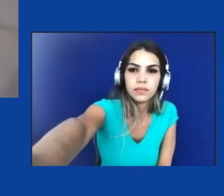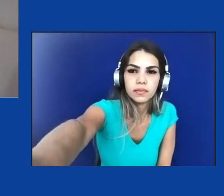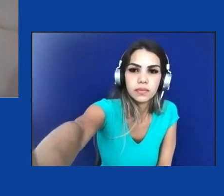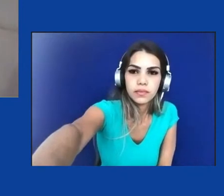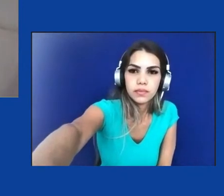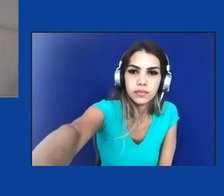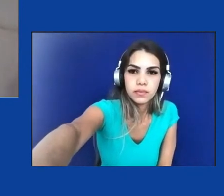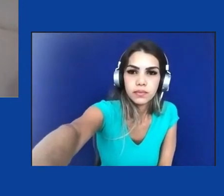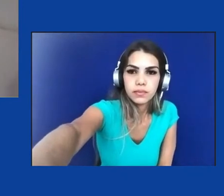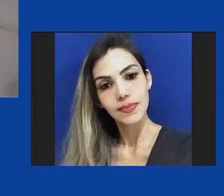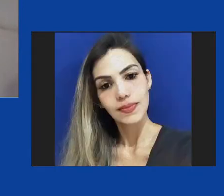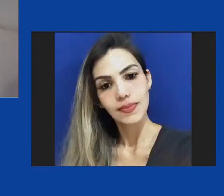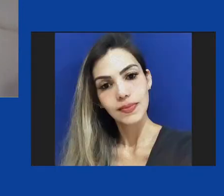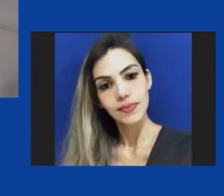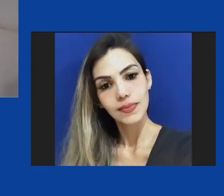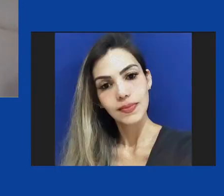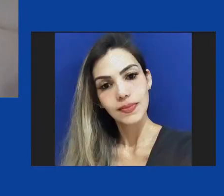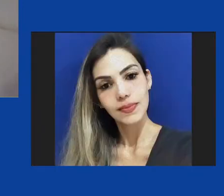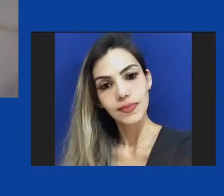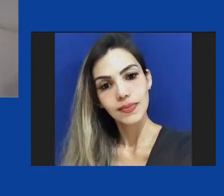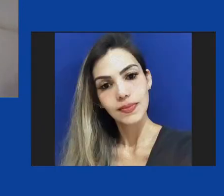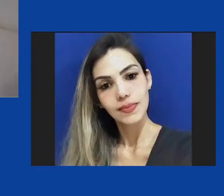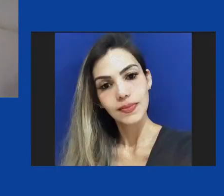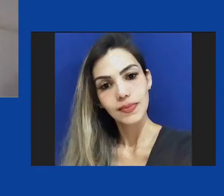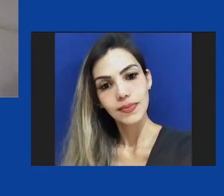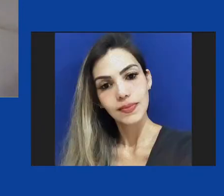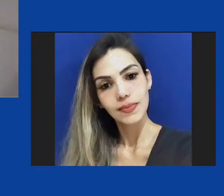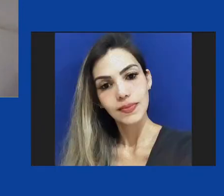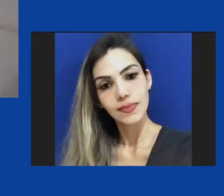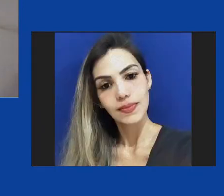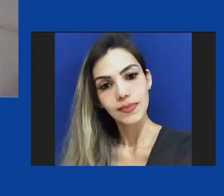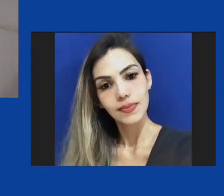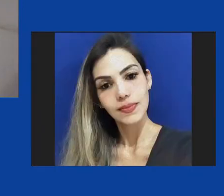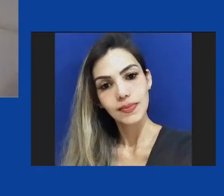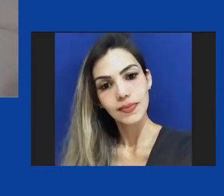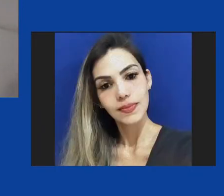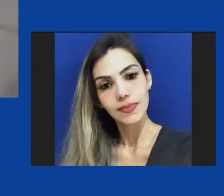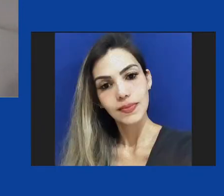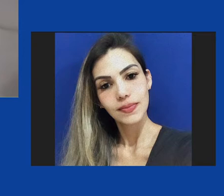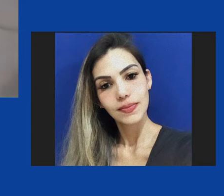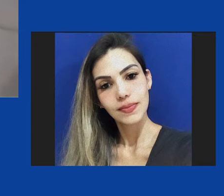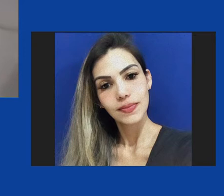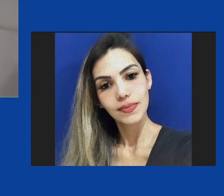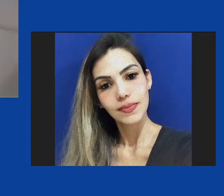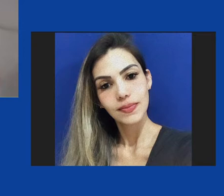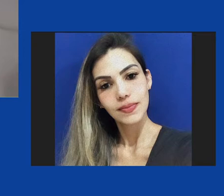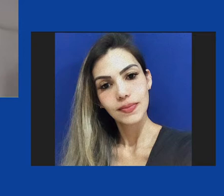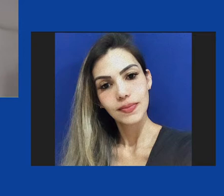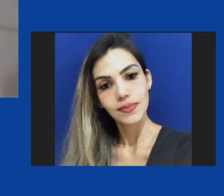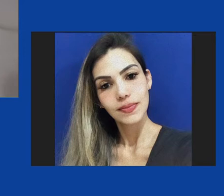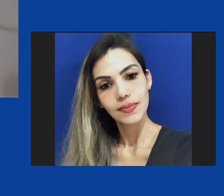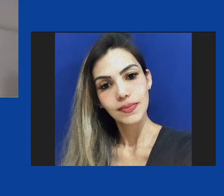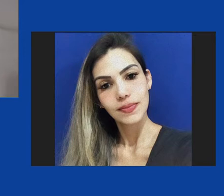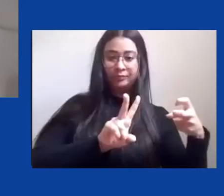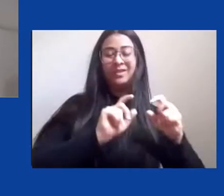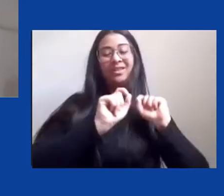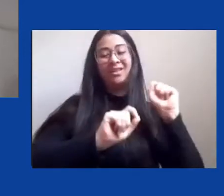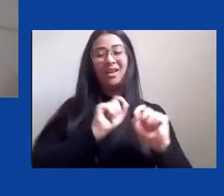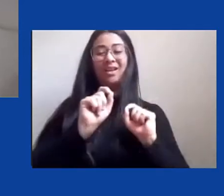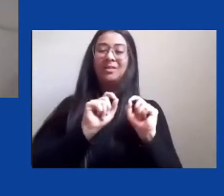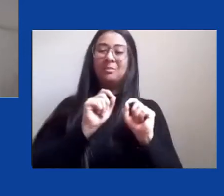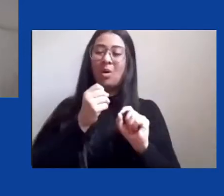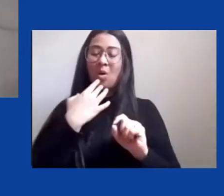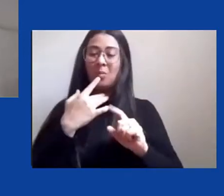né que atacam os direitos dos povos indígenas e que são favoráveis à expropriação e à invasão do